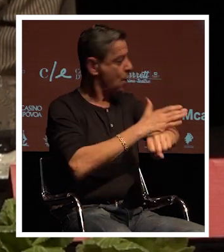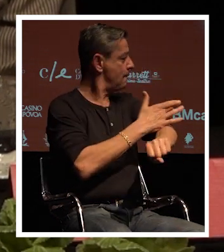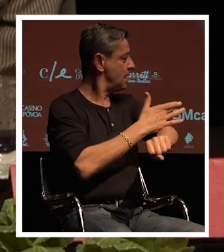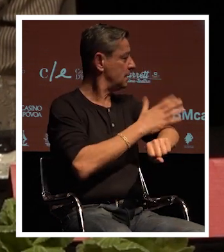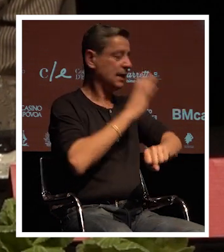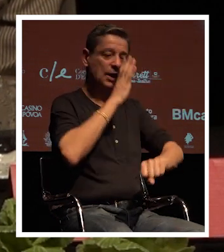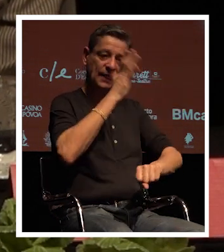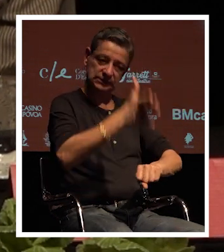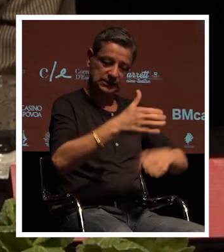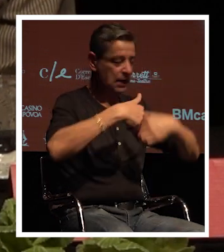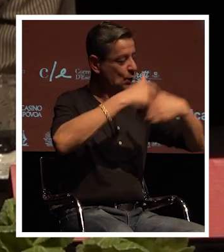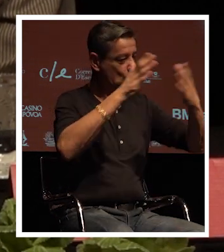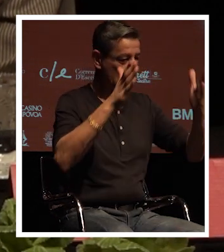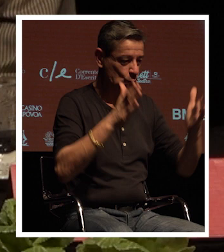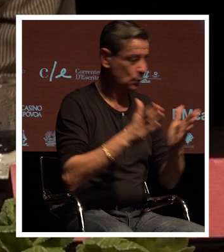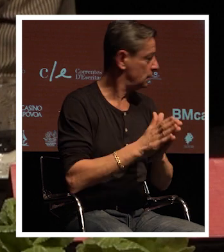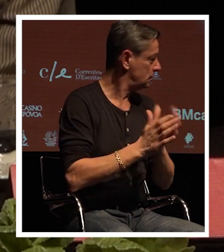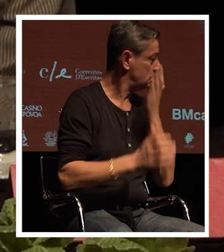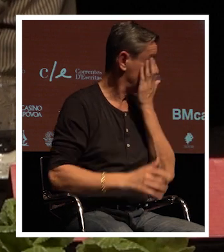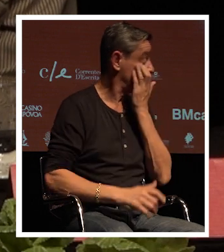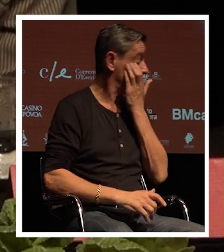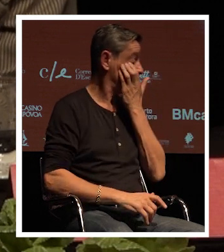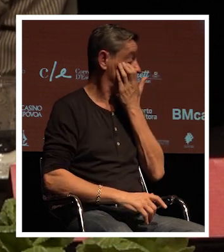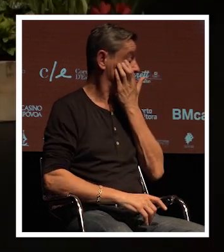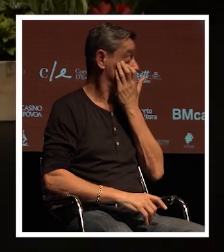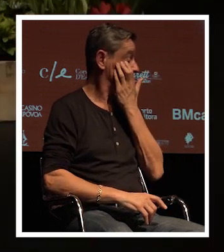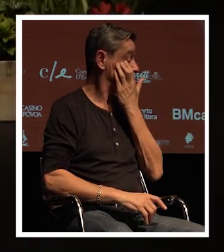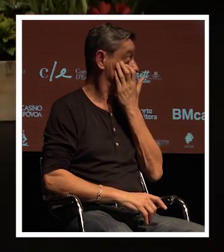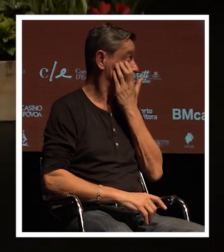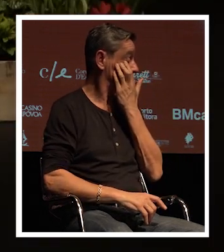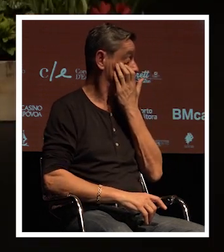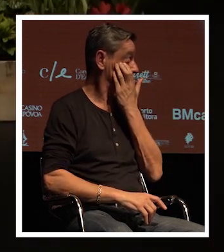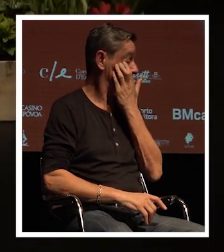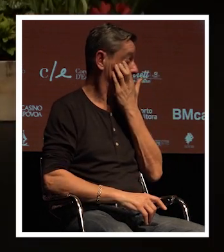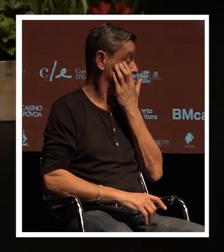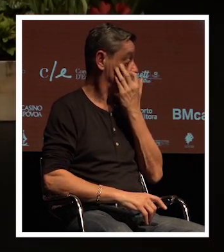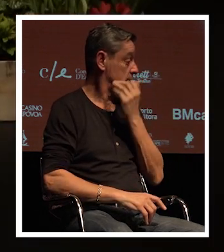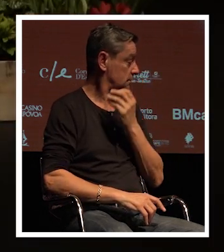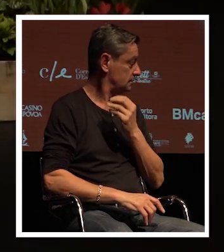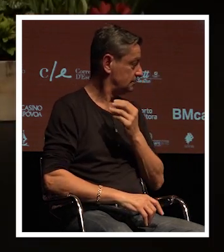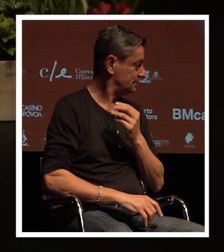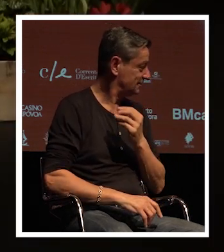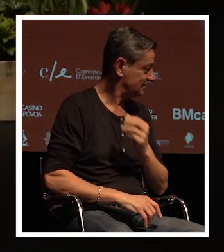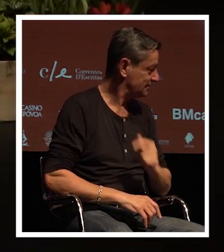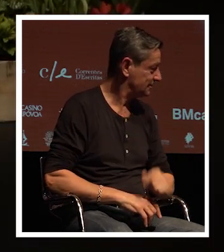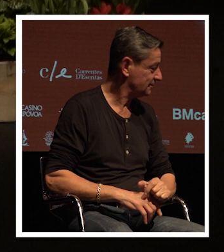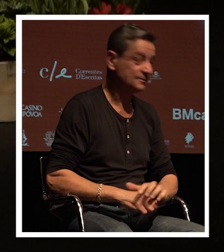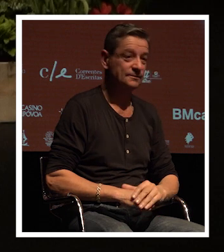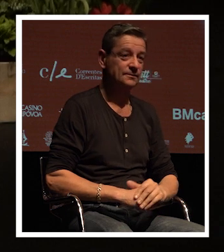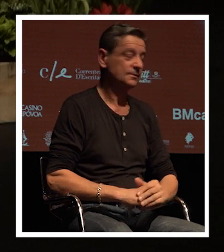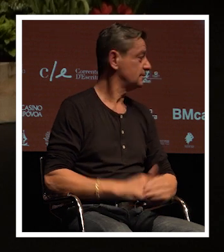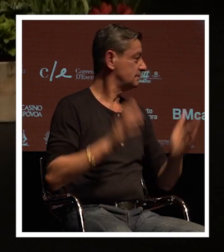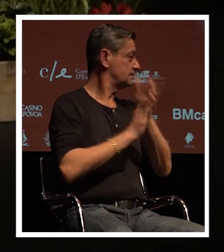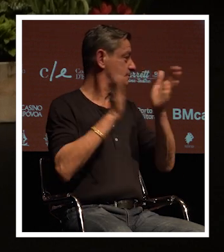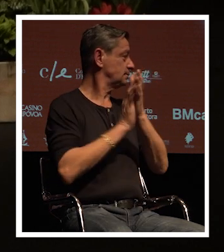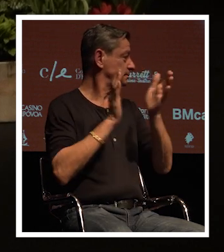o dizer todo acho que en cortei só para eu acho que vão concordar comigo vamos pedir à Amélia para o cantar vamos não sei se consigo não